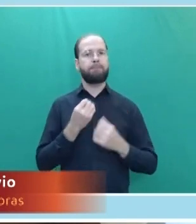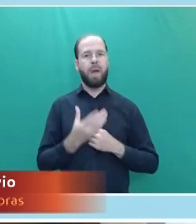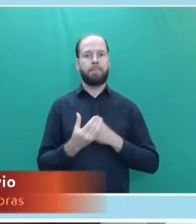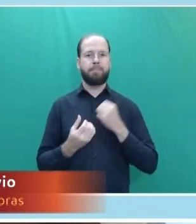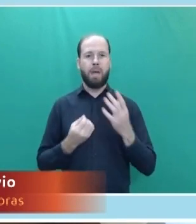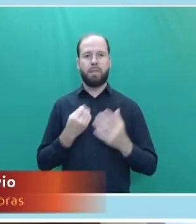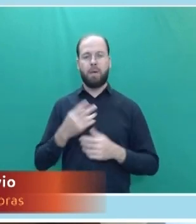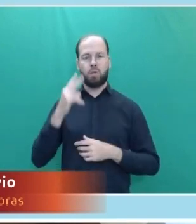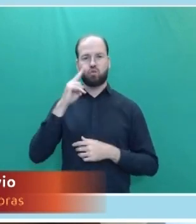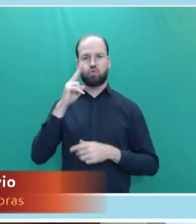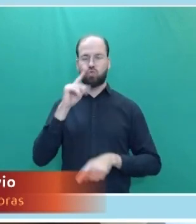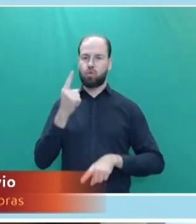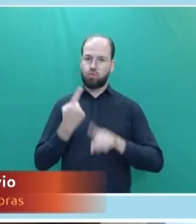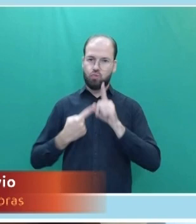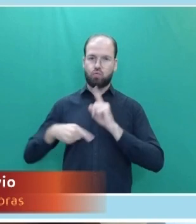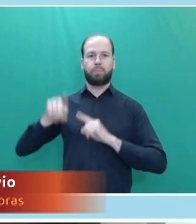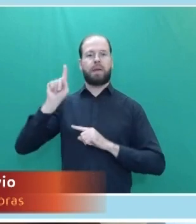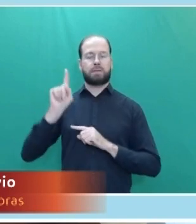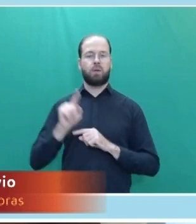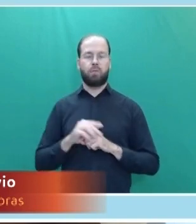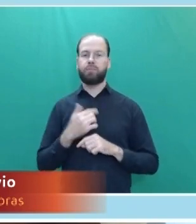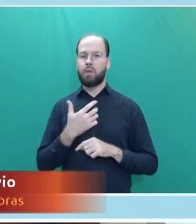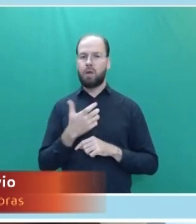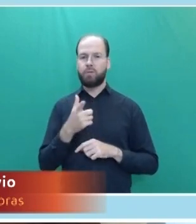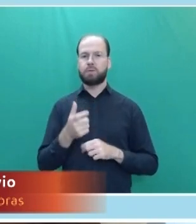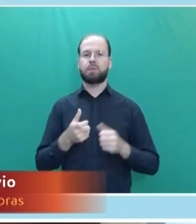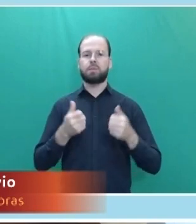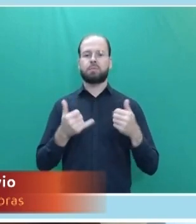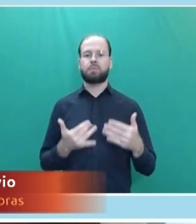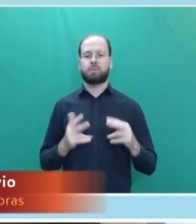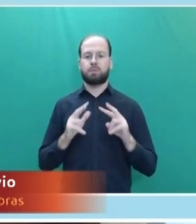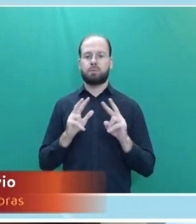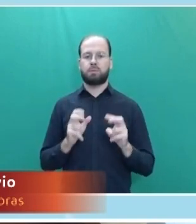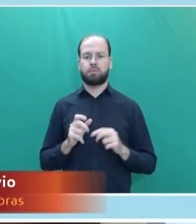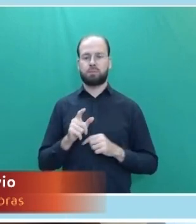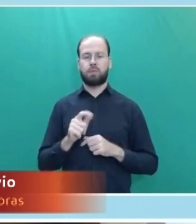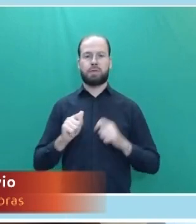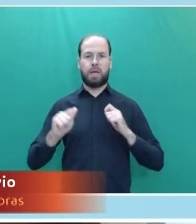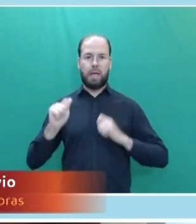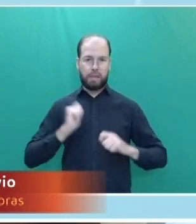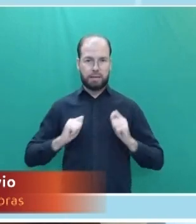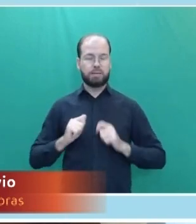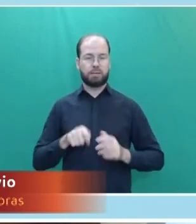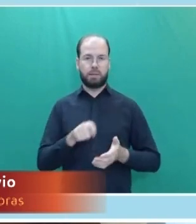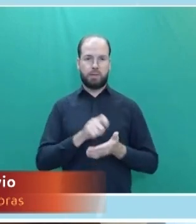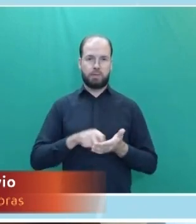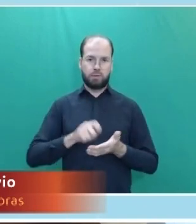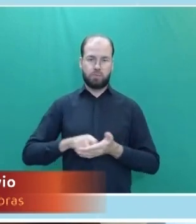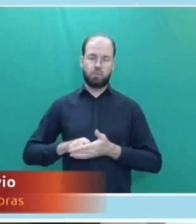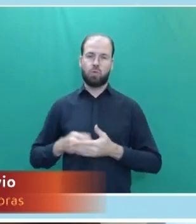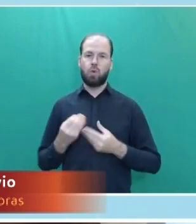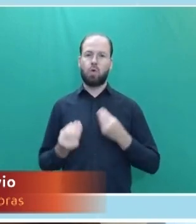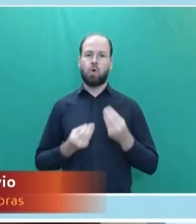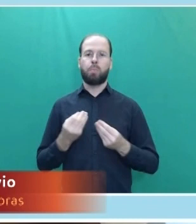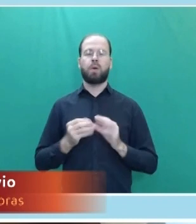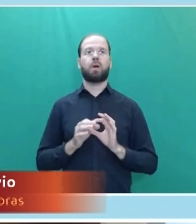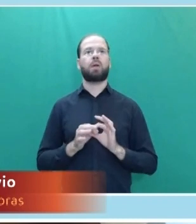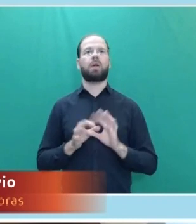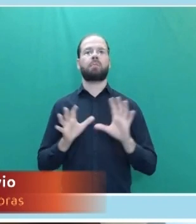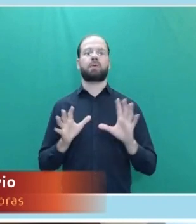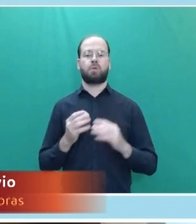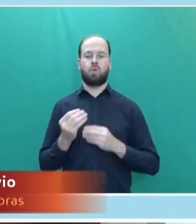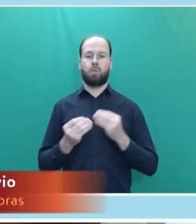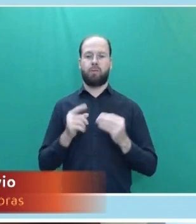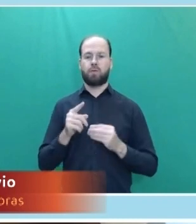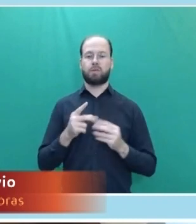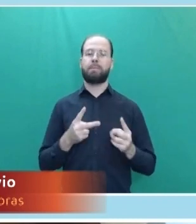de superação. Queria que você falasse um pouco disso, né? Como atriz e escritora, como é que é essa liberdade, né? Como é que você vê